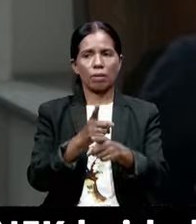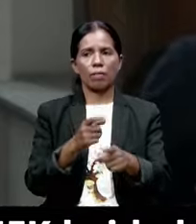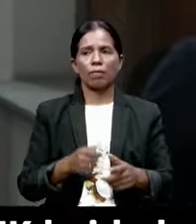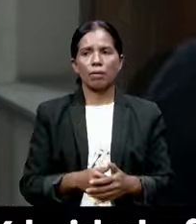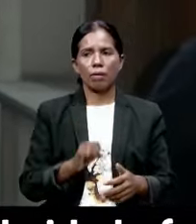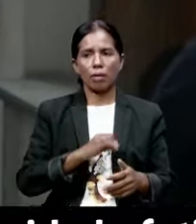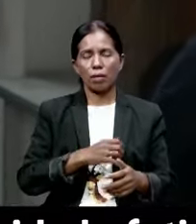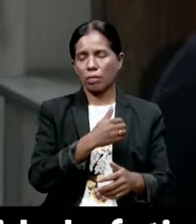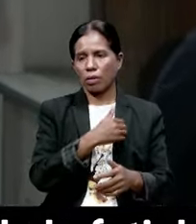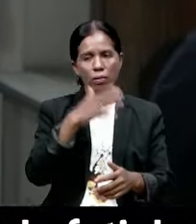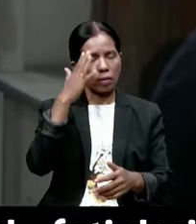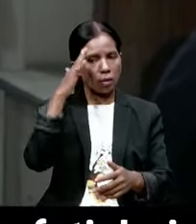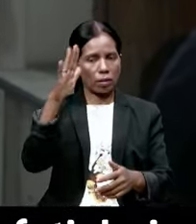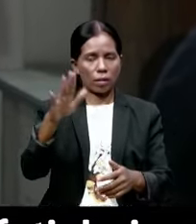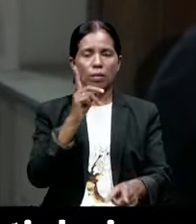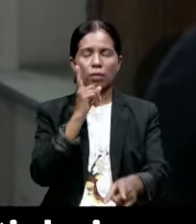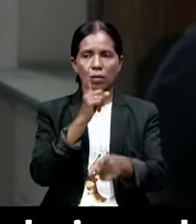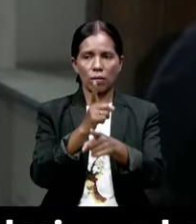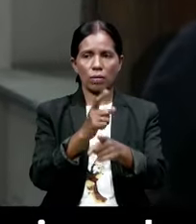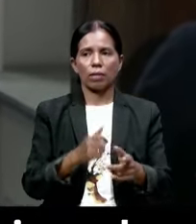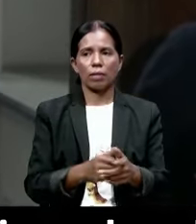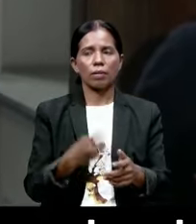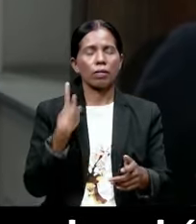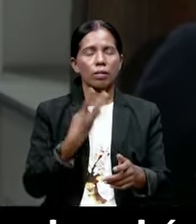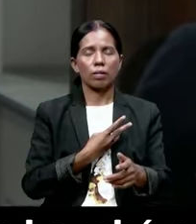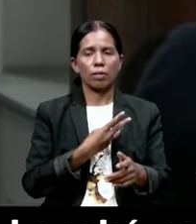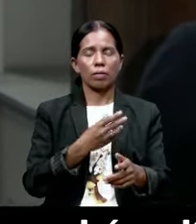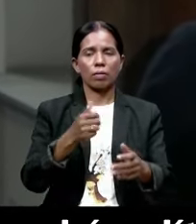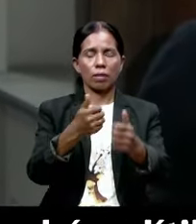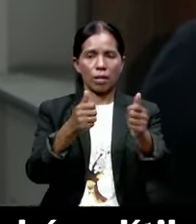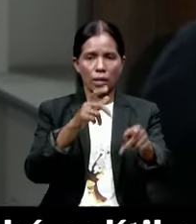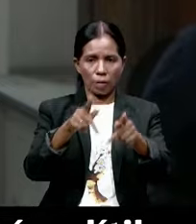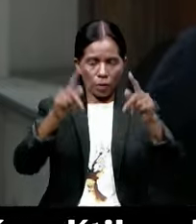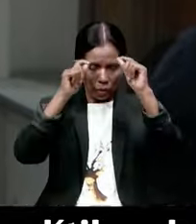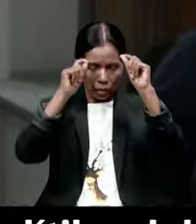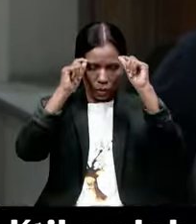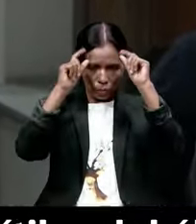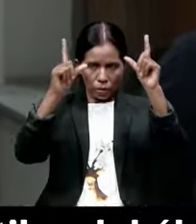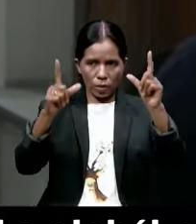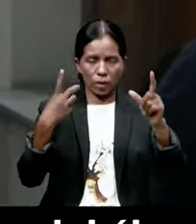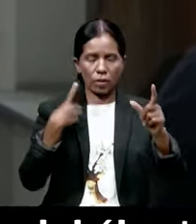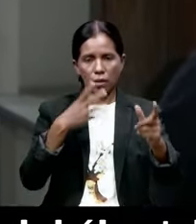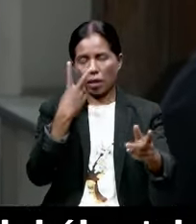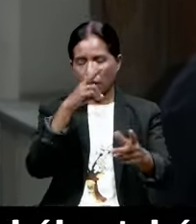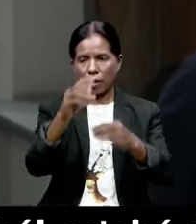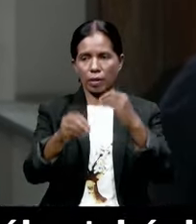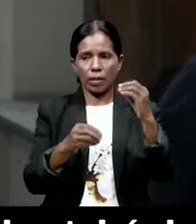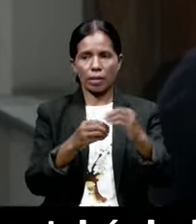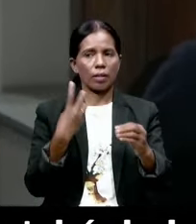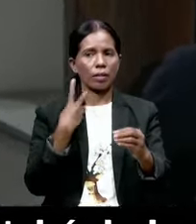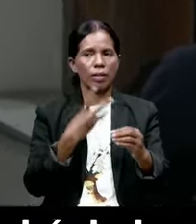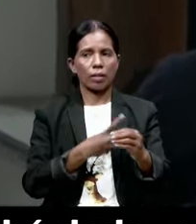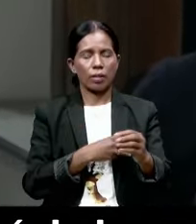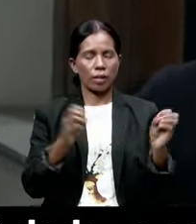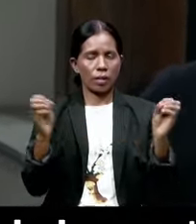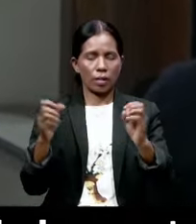Hau ladun atenida, né? Lolos. Ita autoridade rototi a Timor né ita submete pe tene autoridade ita la autoridade la